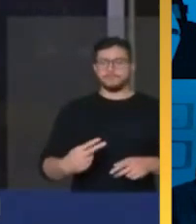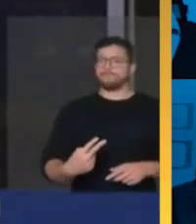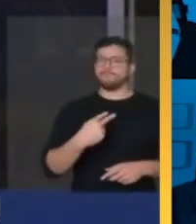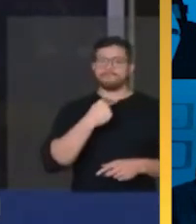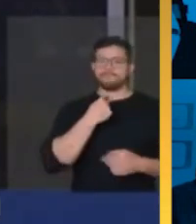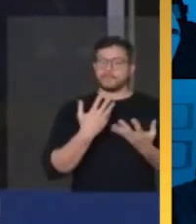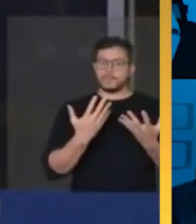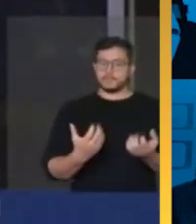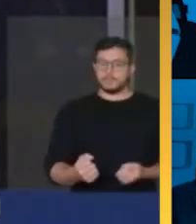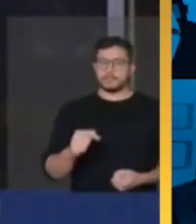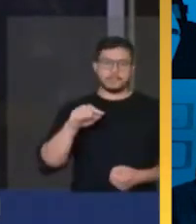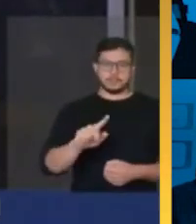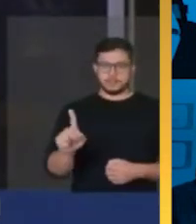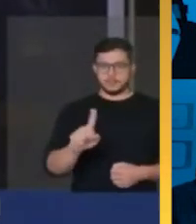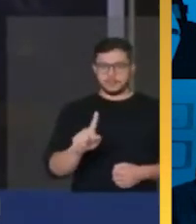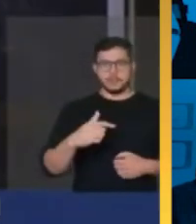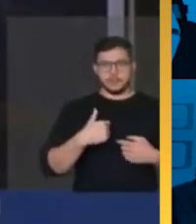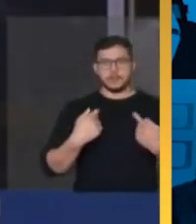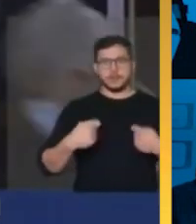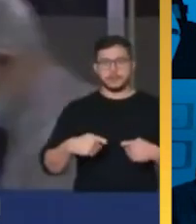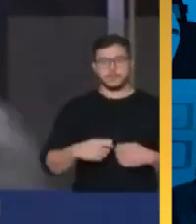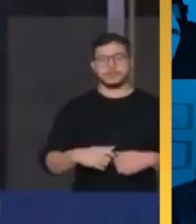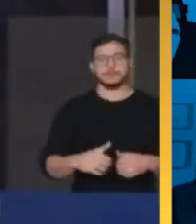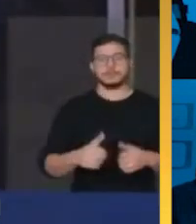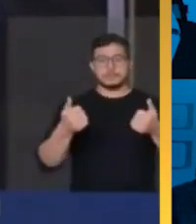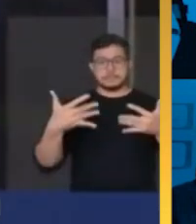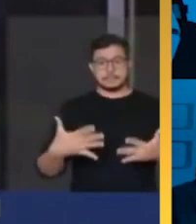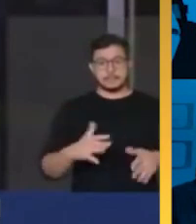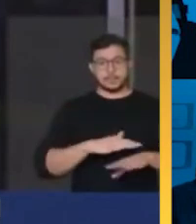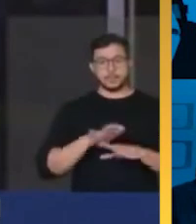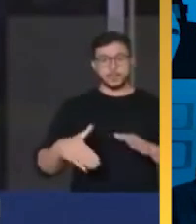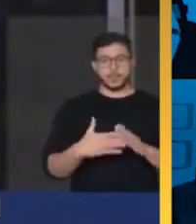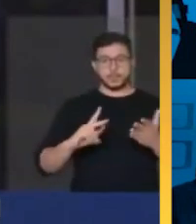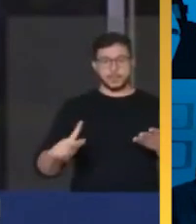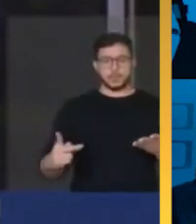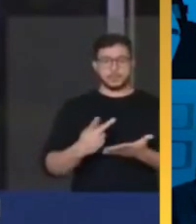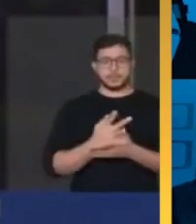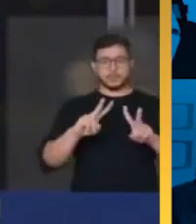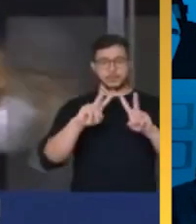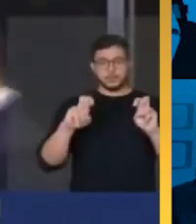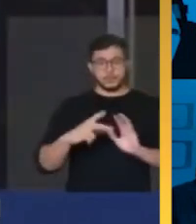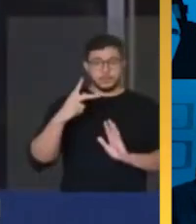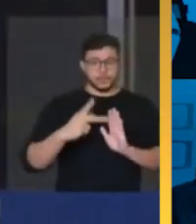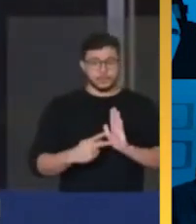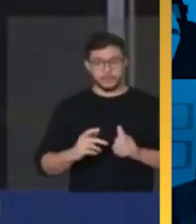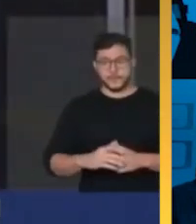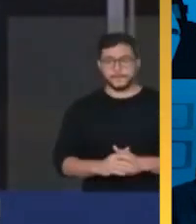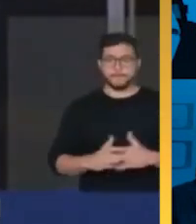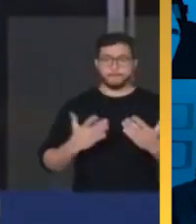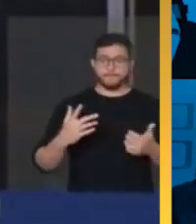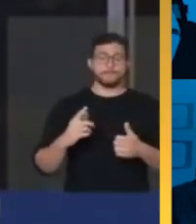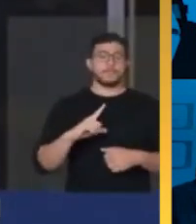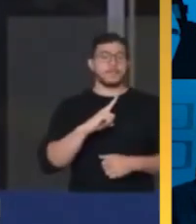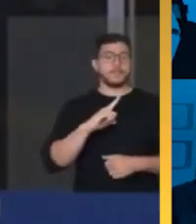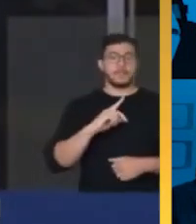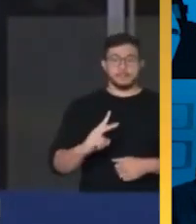não deixarei de me manifestar e de relatar tudo o que aconteceu em relação a esse projeto. Primeiro, ele passou